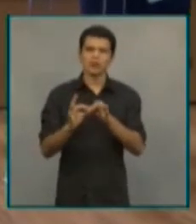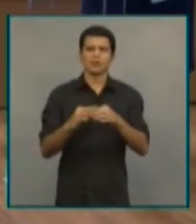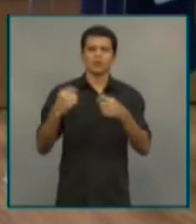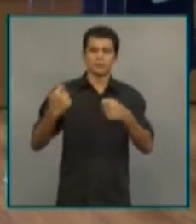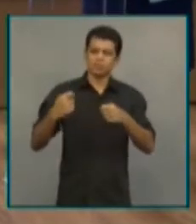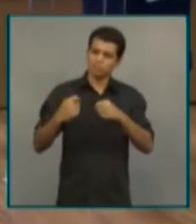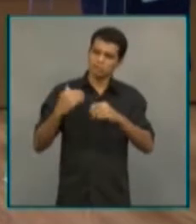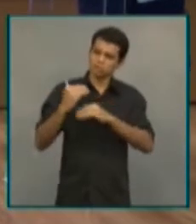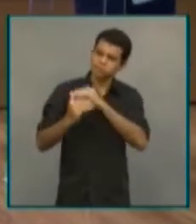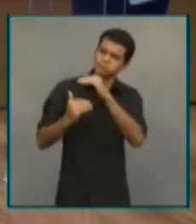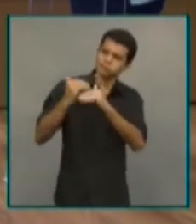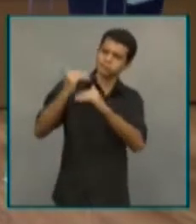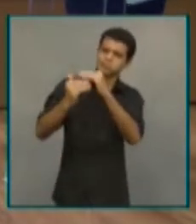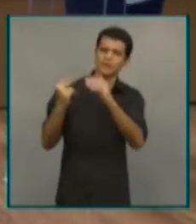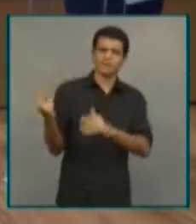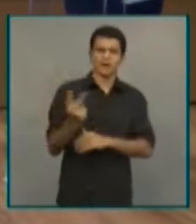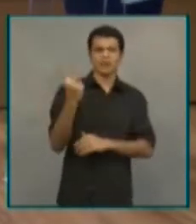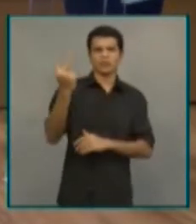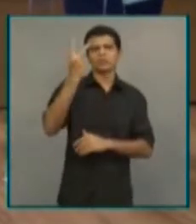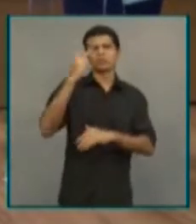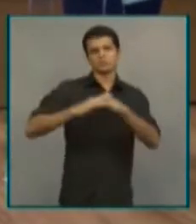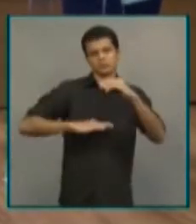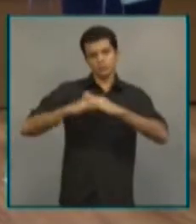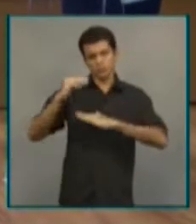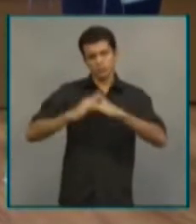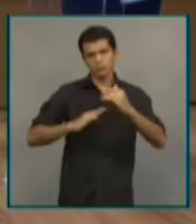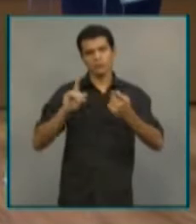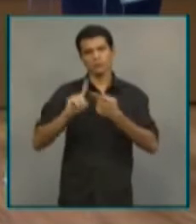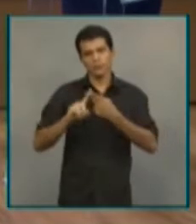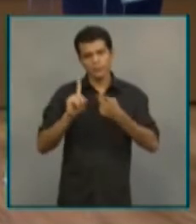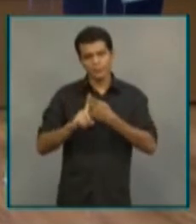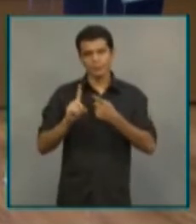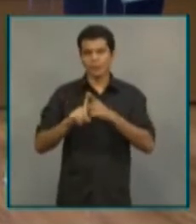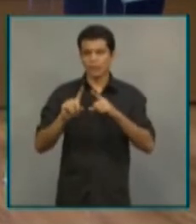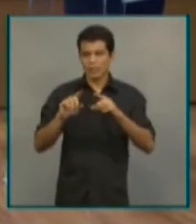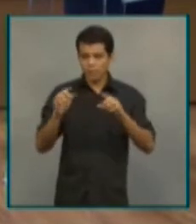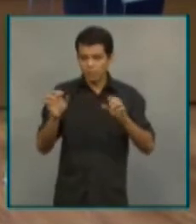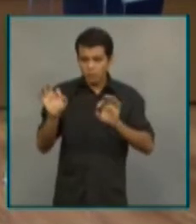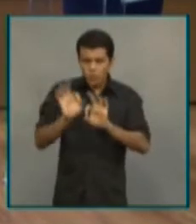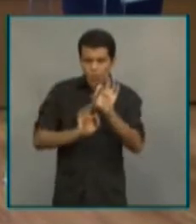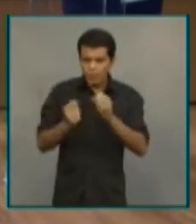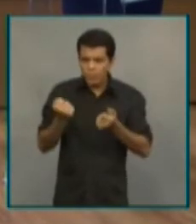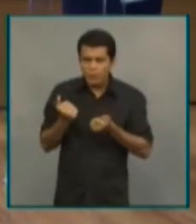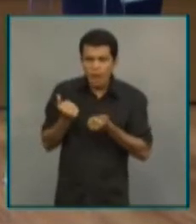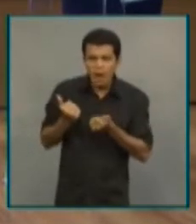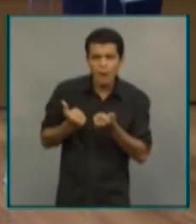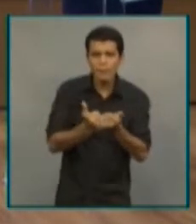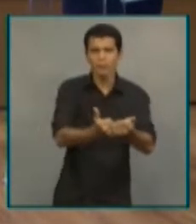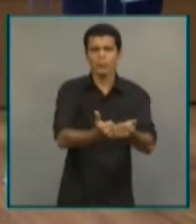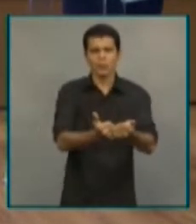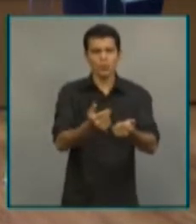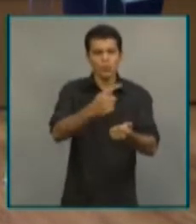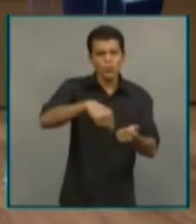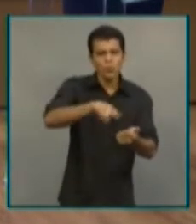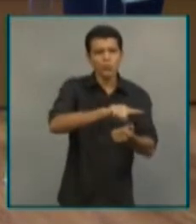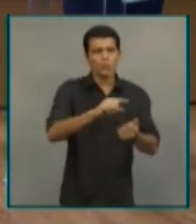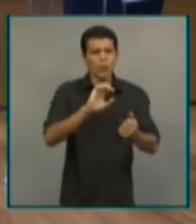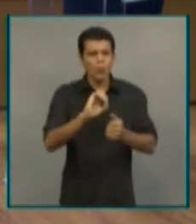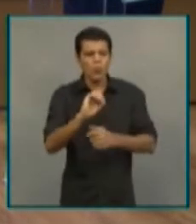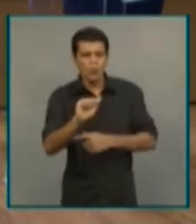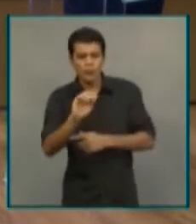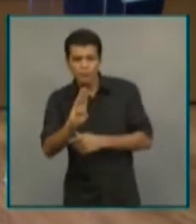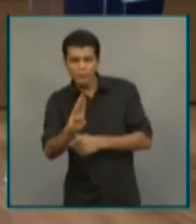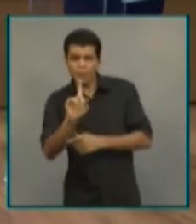nossa profissão. E, para isso, nós precisamos da estrutura para a nossa OAB no combate a essa desvalorização. Então, a Chapa